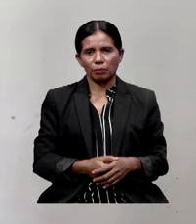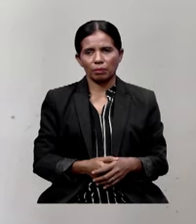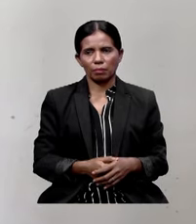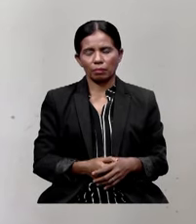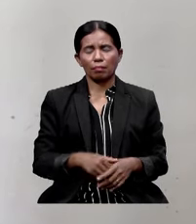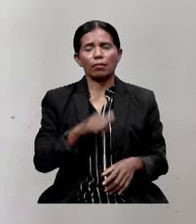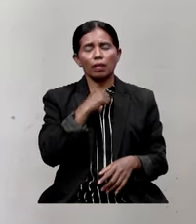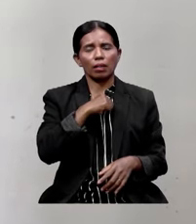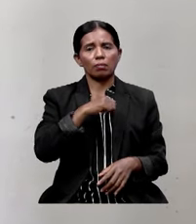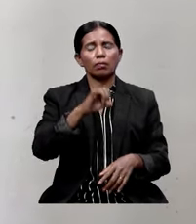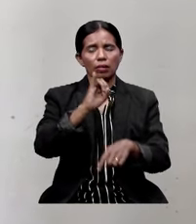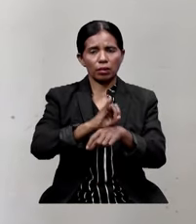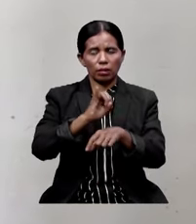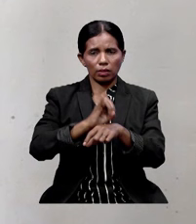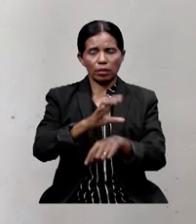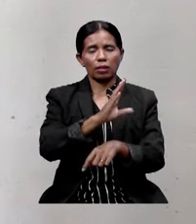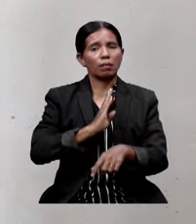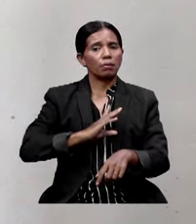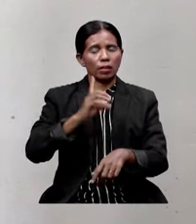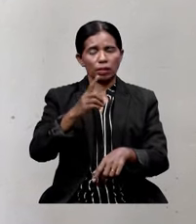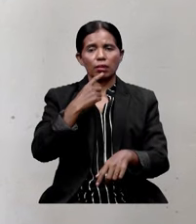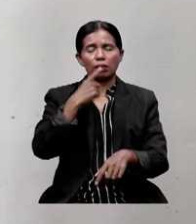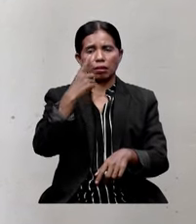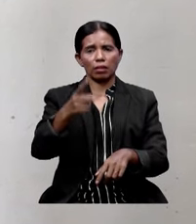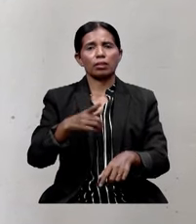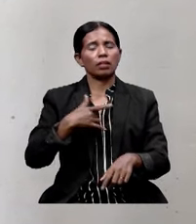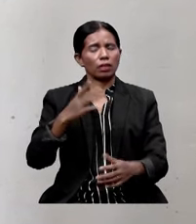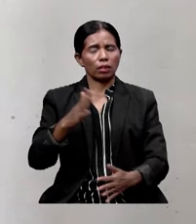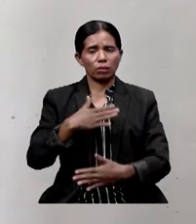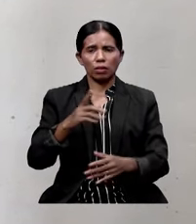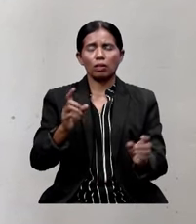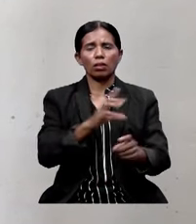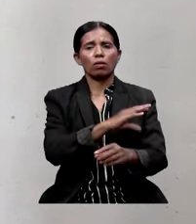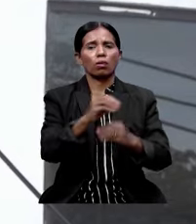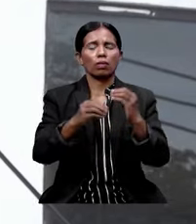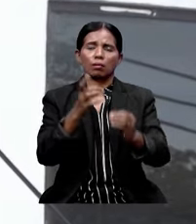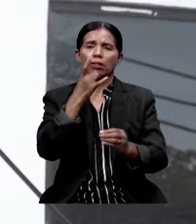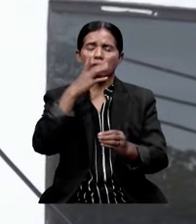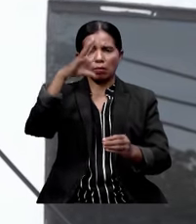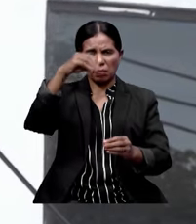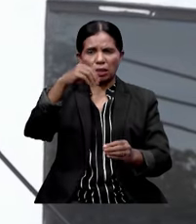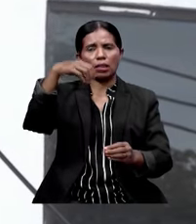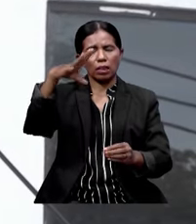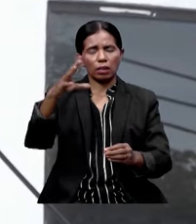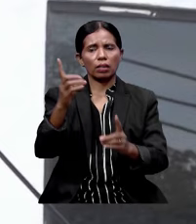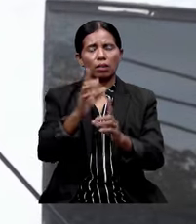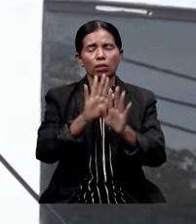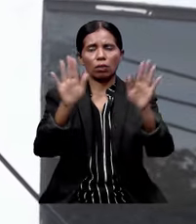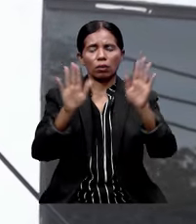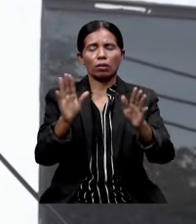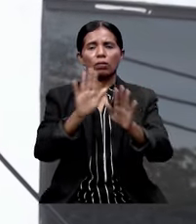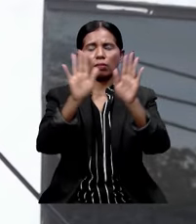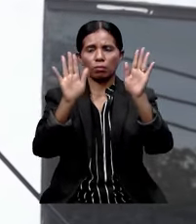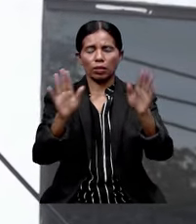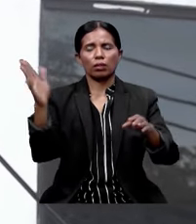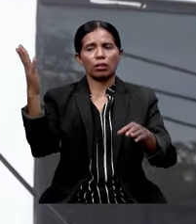Amu parco igreja imaculada da concessão balidi hato lamentação ne relaciona ho eletricidade nebe matelakan iha loron domingo iha área balidi